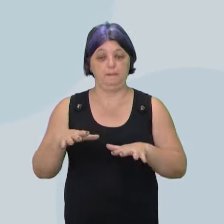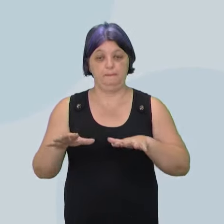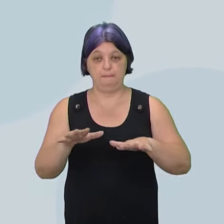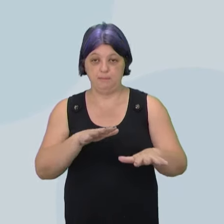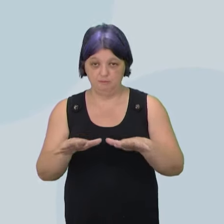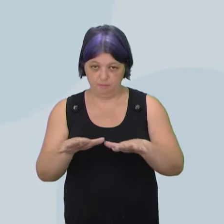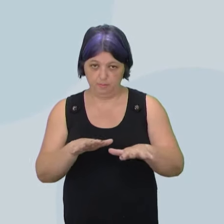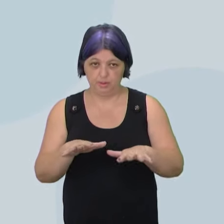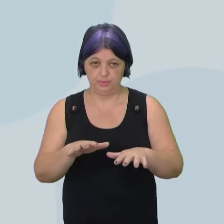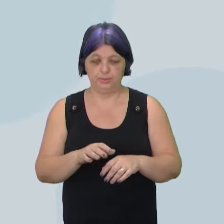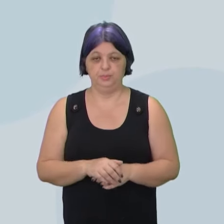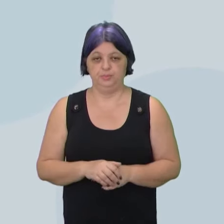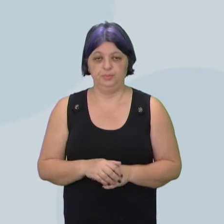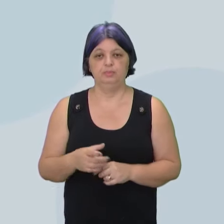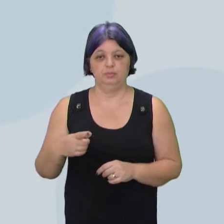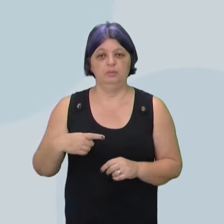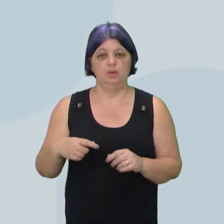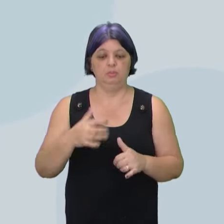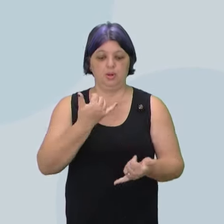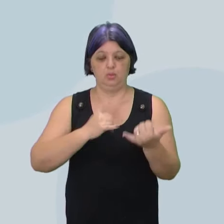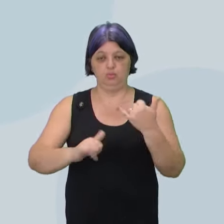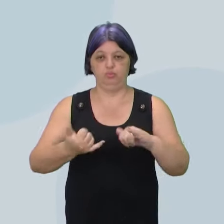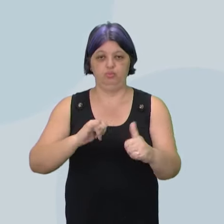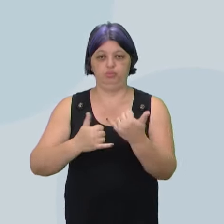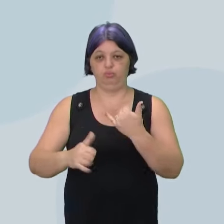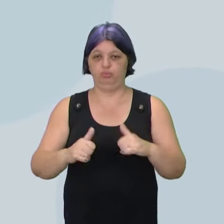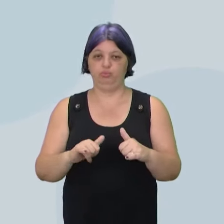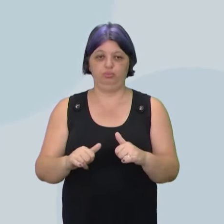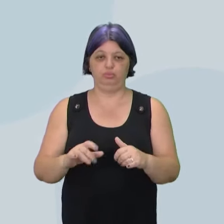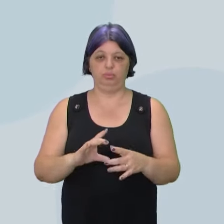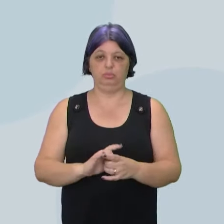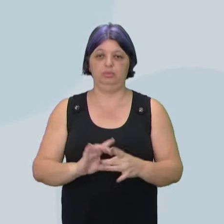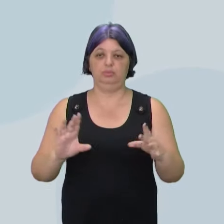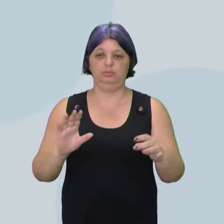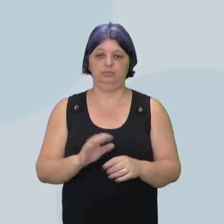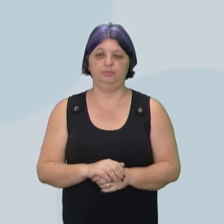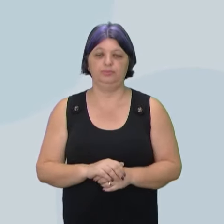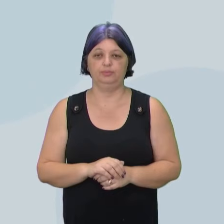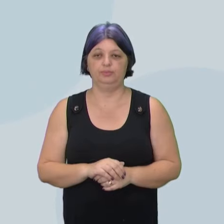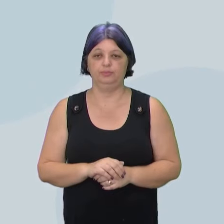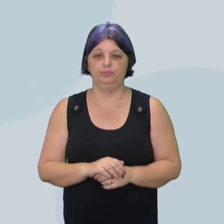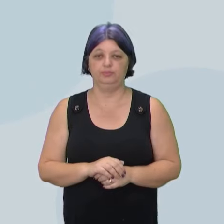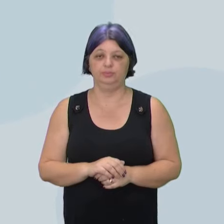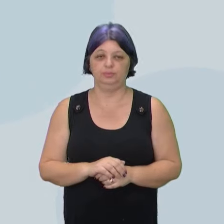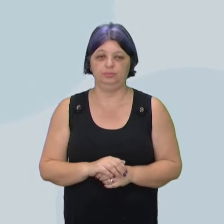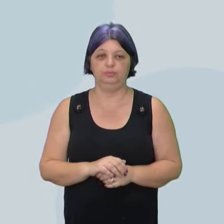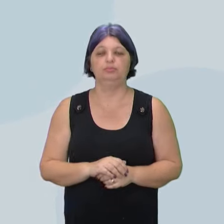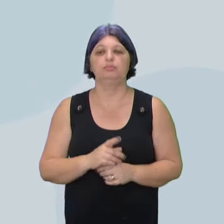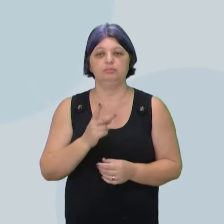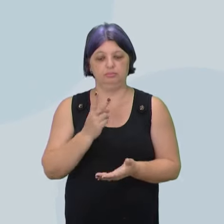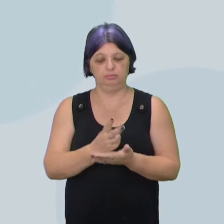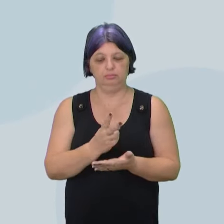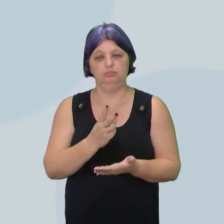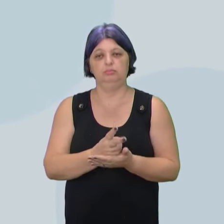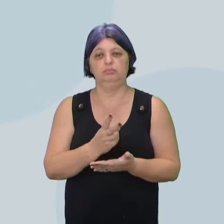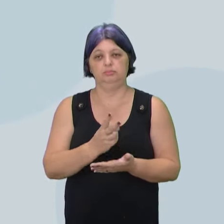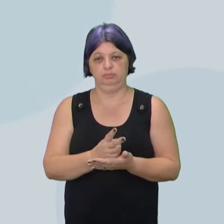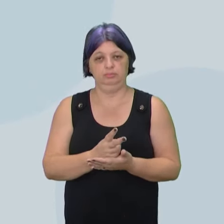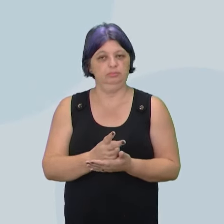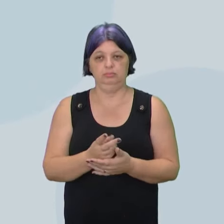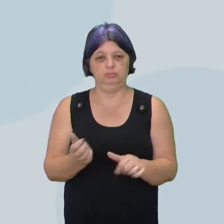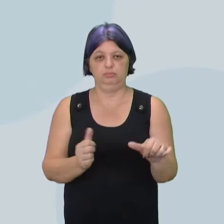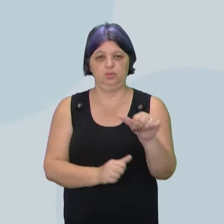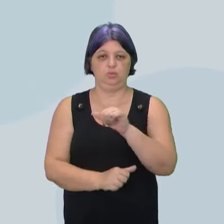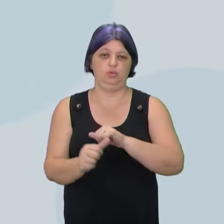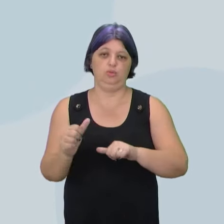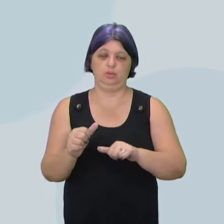Então, magnitude é a energia liberada. E olha que curioso, ó. Essa energia, ela permanece a mesma, ela não muda.